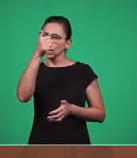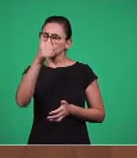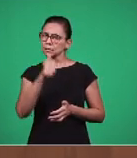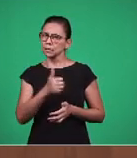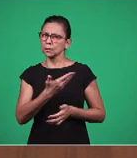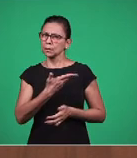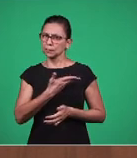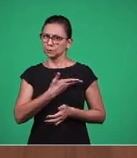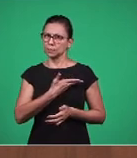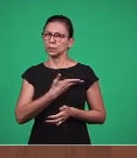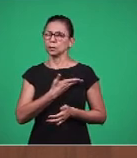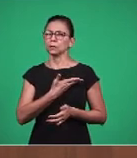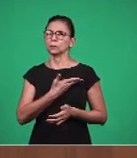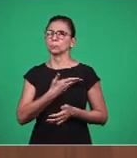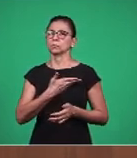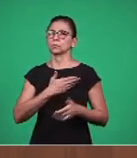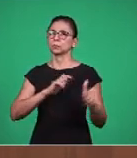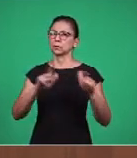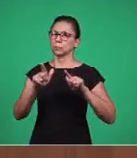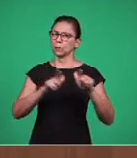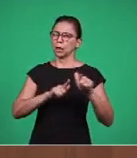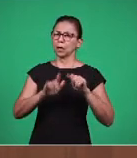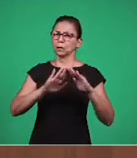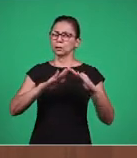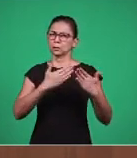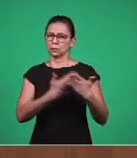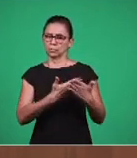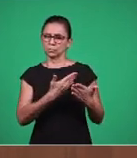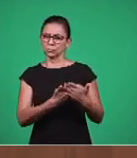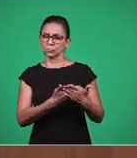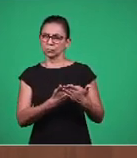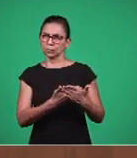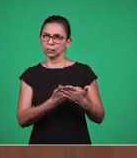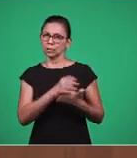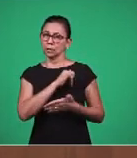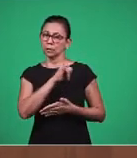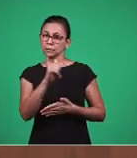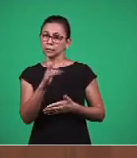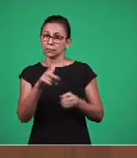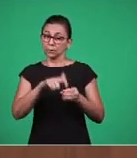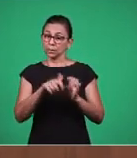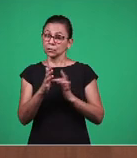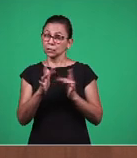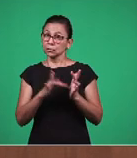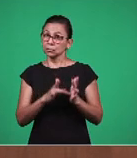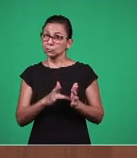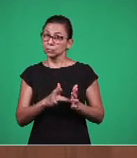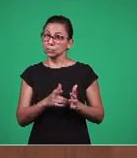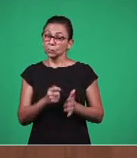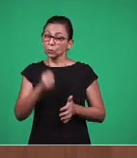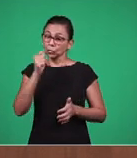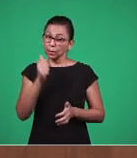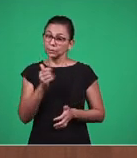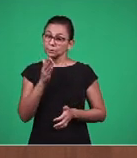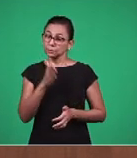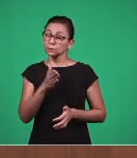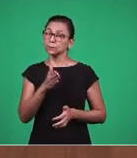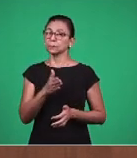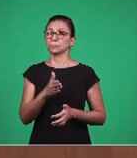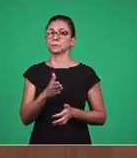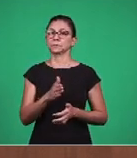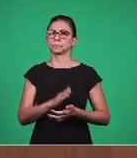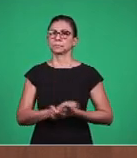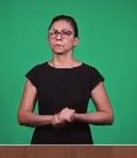colegas de trabalho, de escolas. Estamos sendo preparados. Porque este grito não é